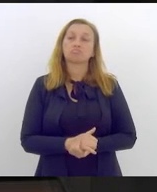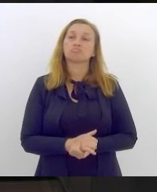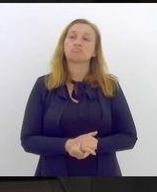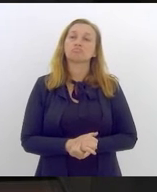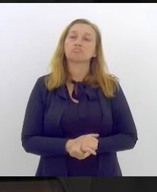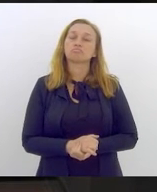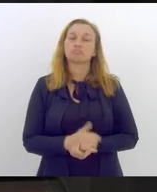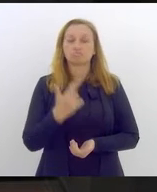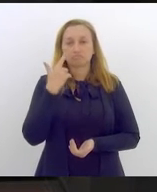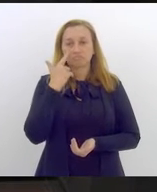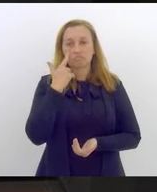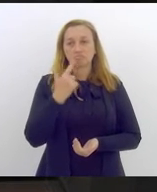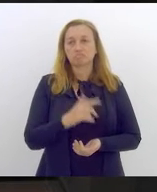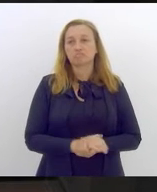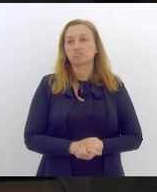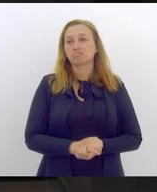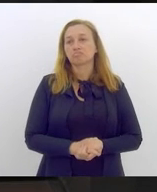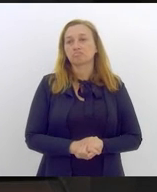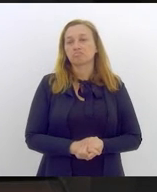vamos lá